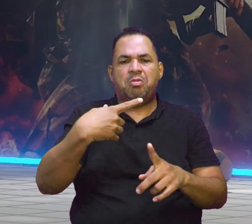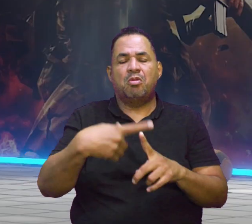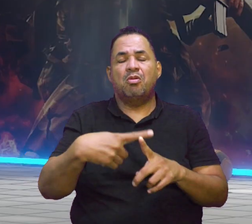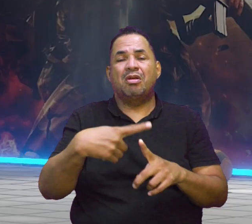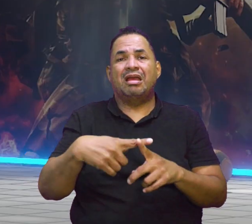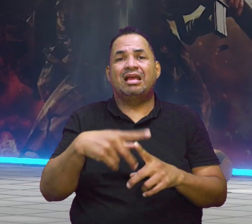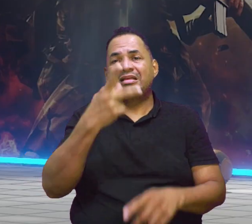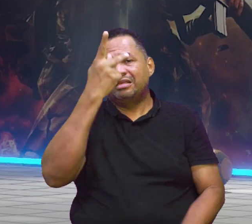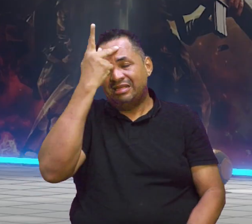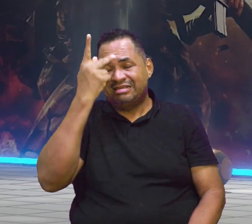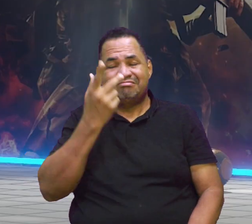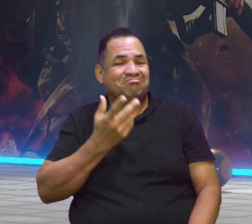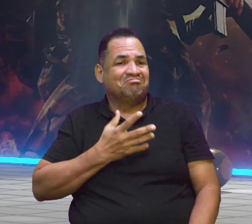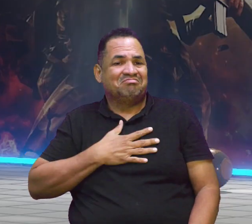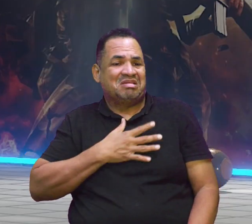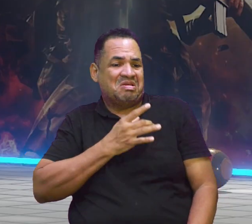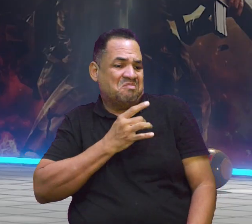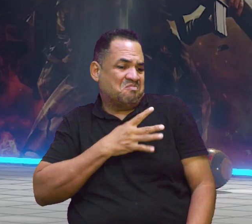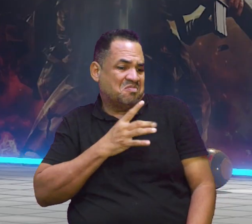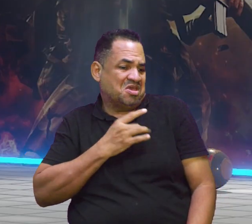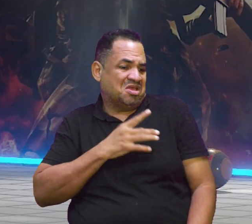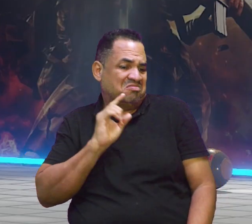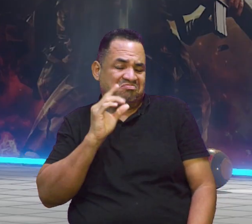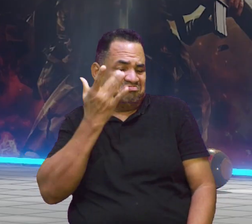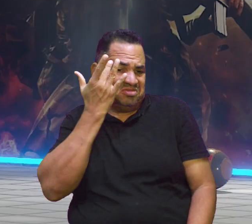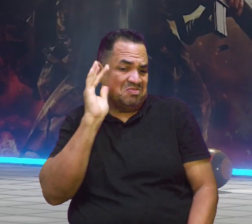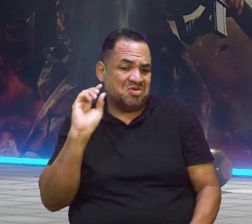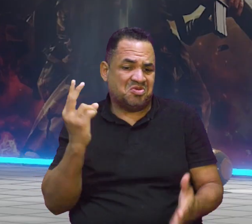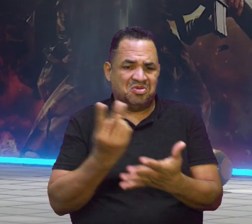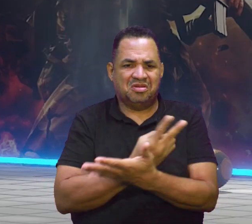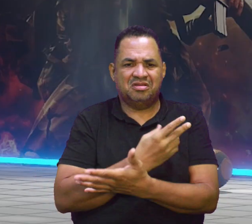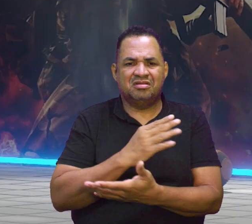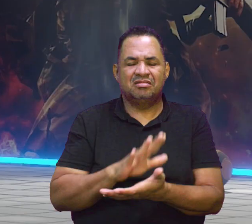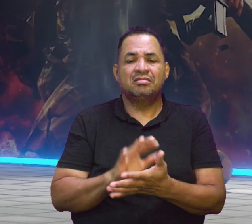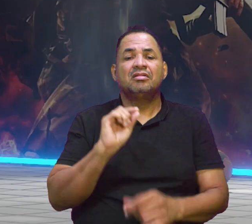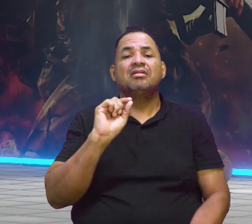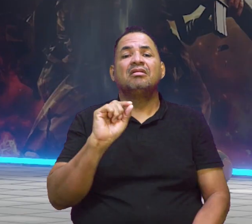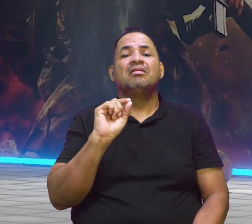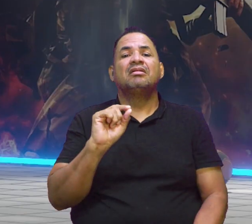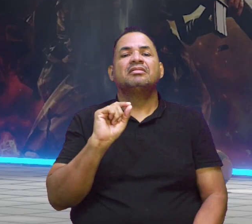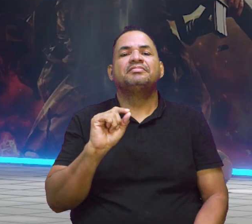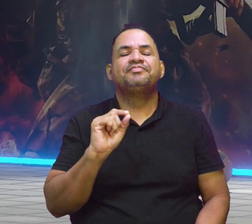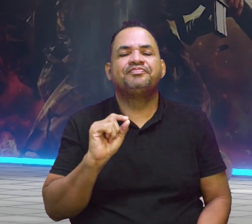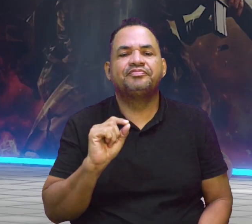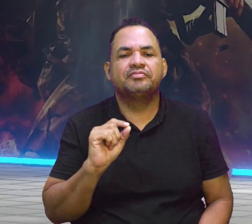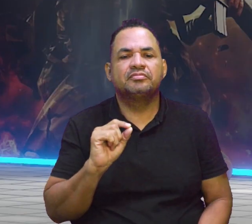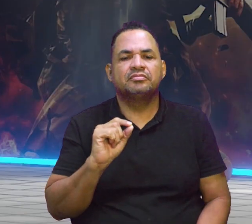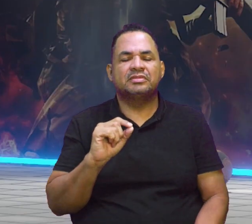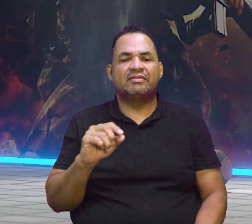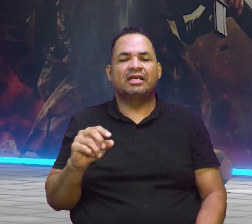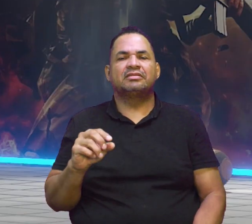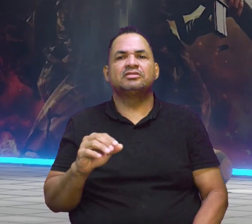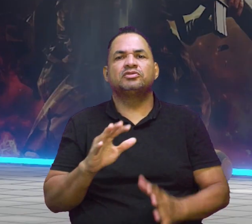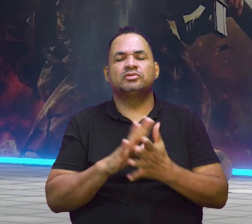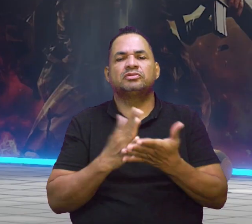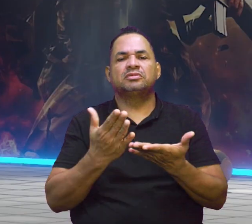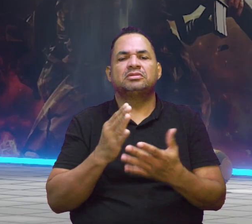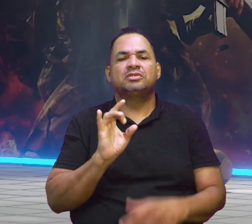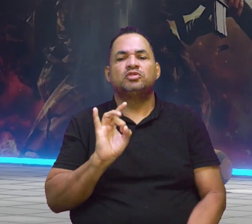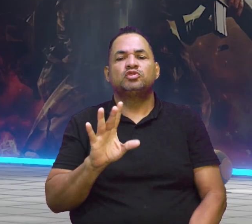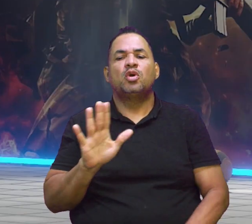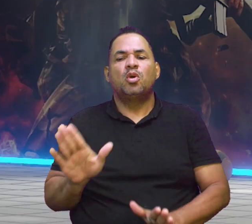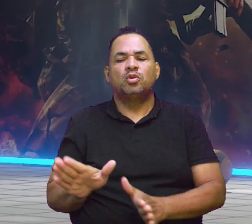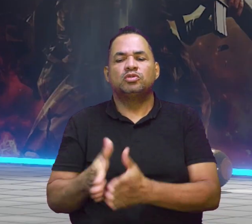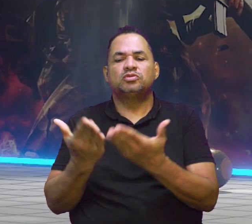não sabiam o que era a vacina. E o que vai acontecer? Vai rolar o boato de que só os pobres estavam